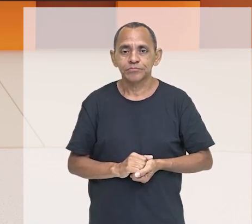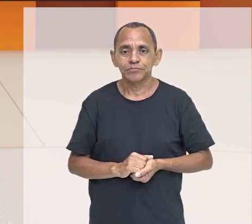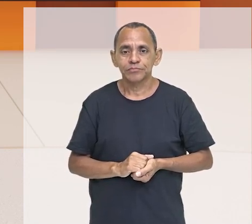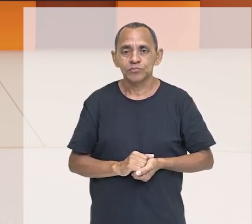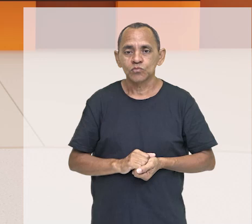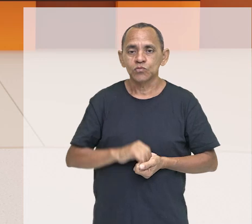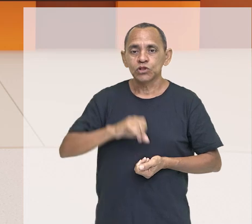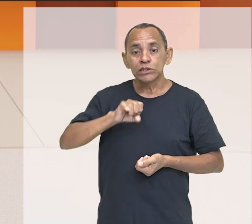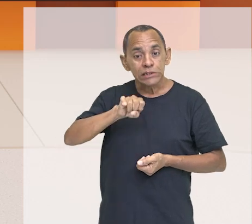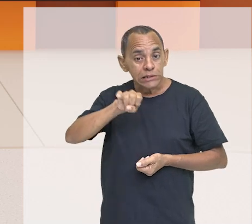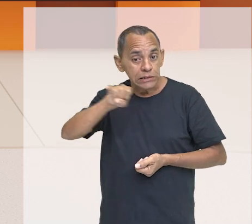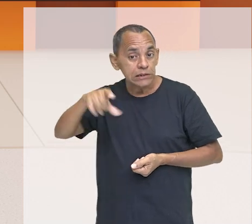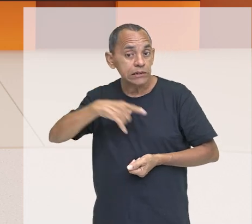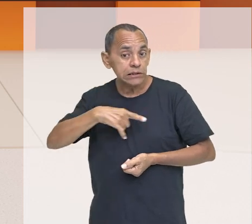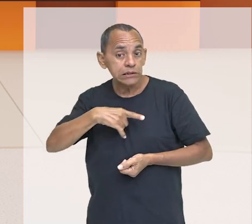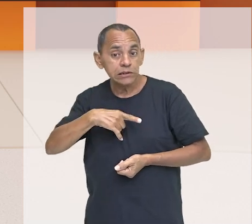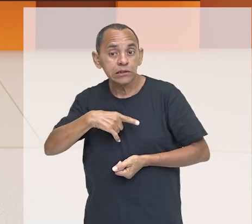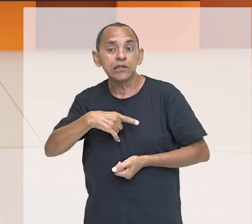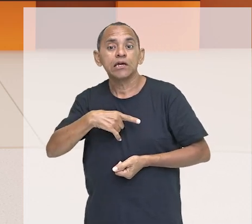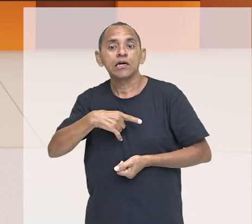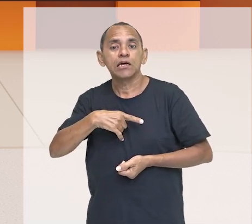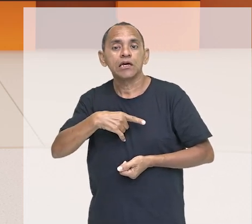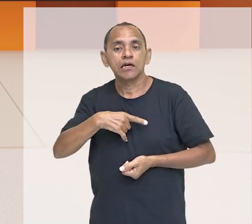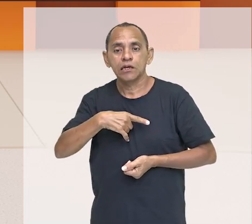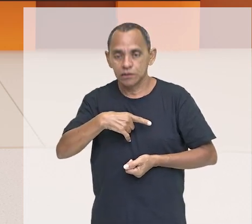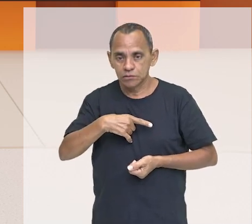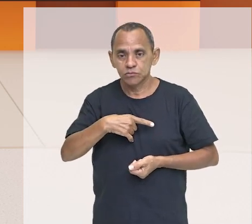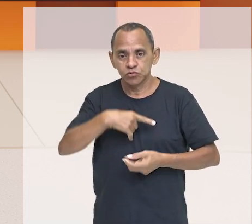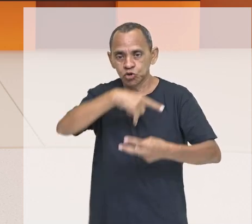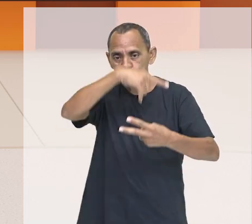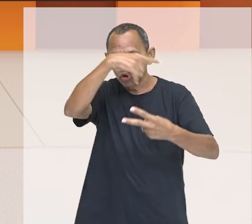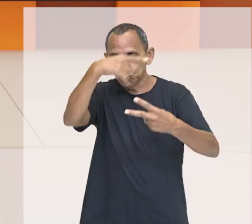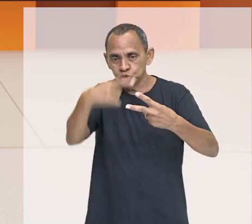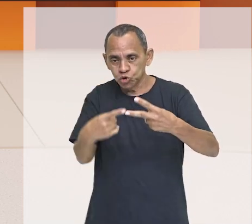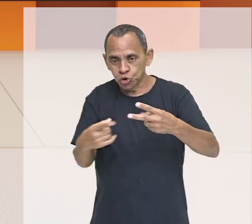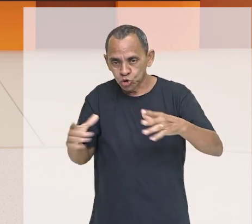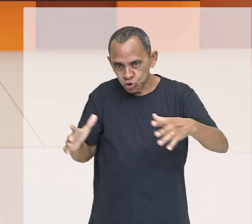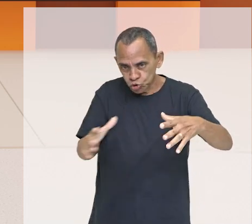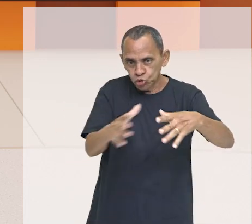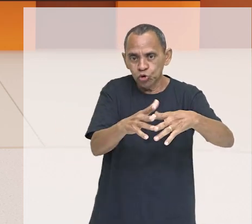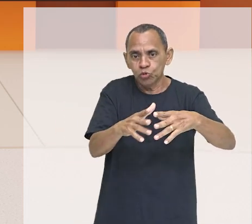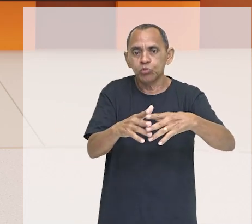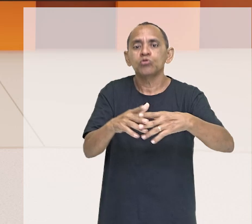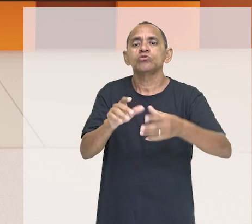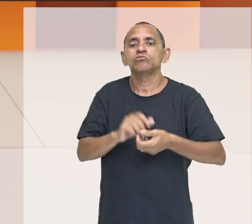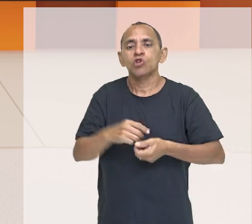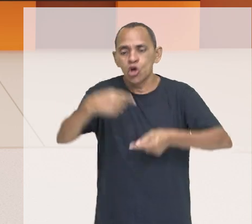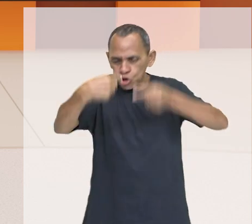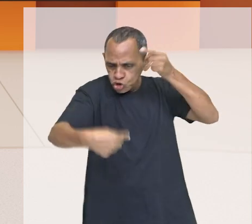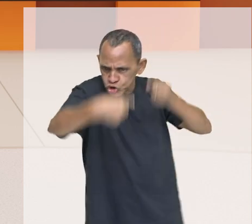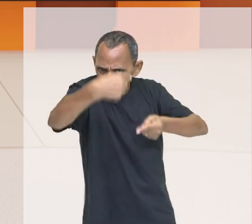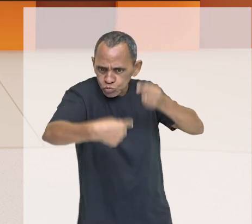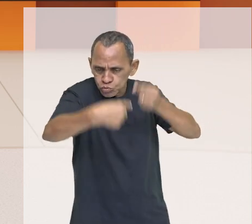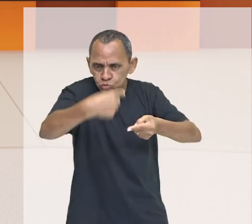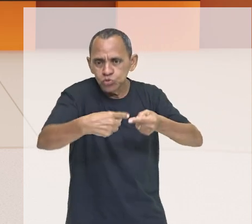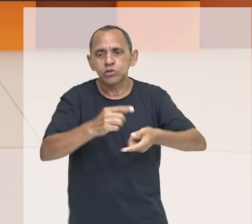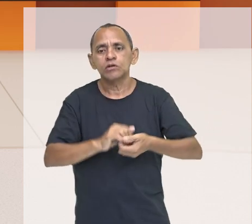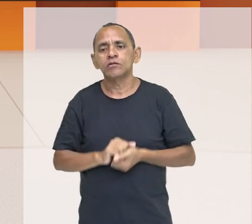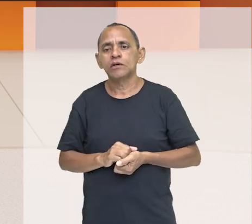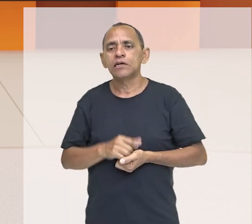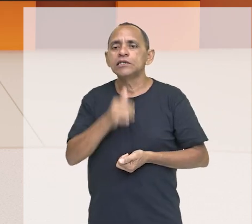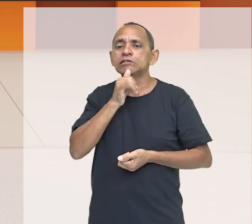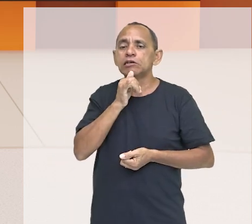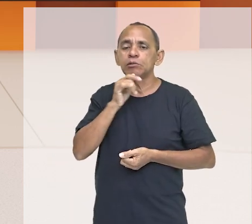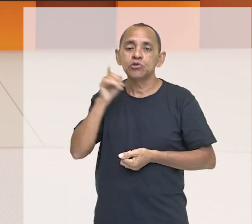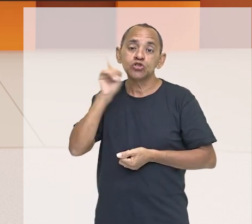Quando apenas dois partidos atuam na disputa pelo poder, pode ser real, como no caso dos